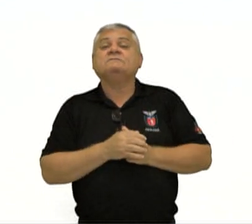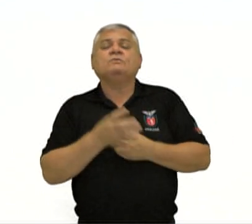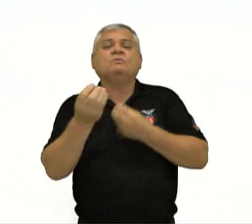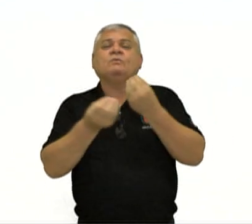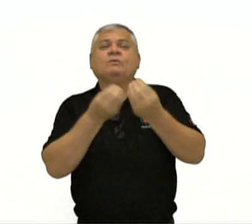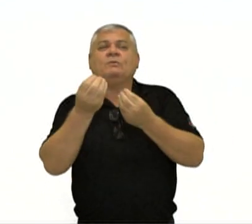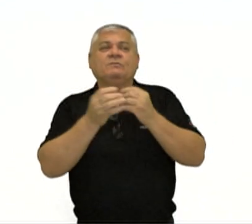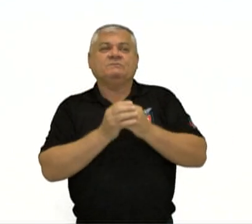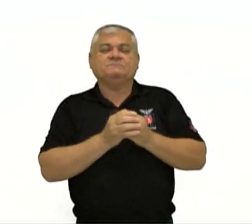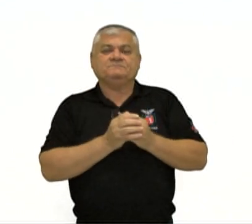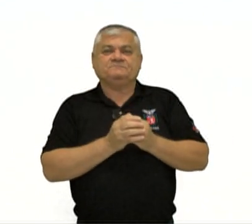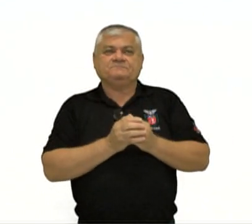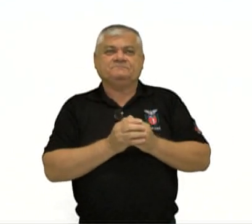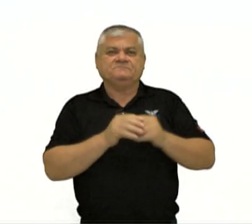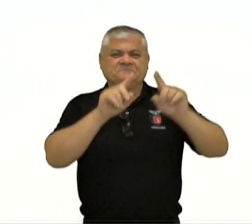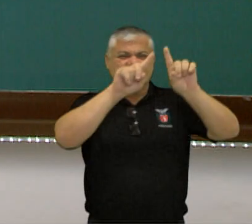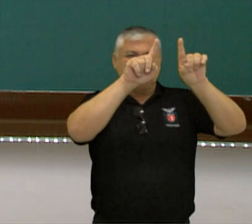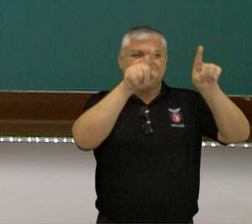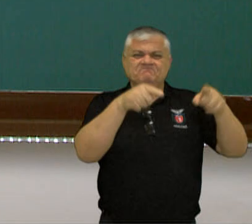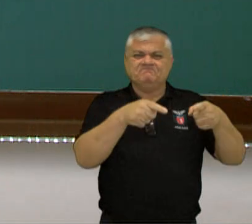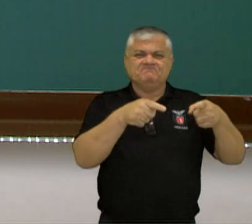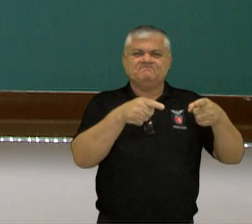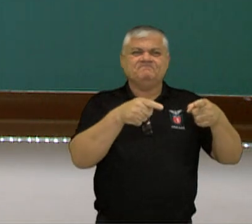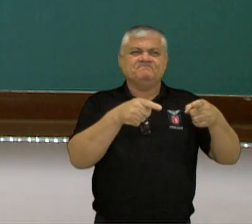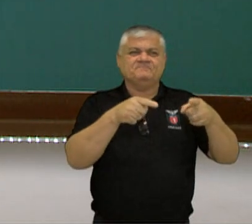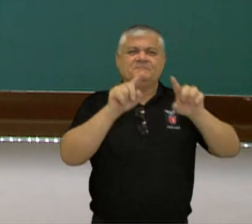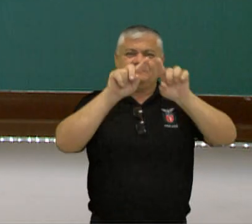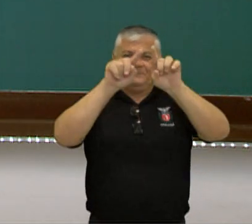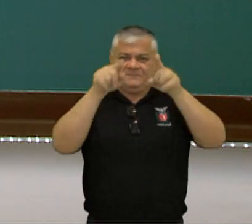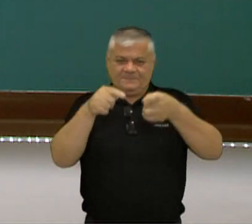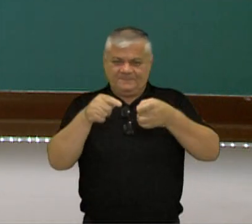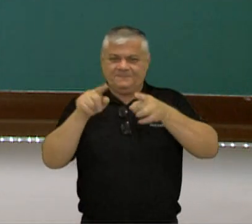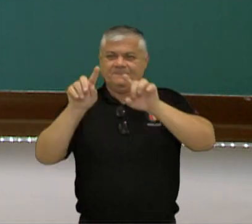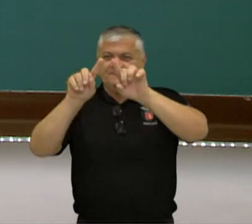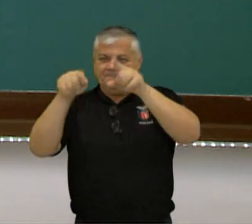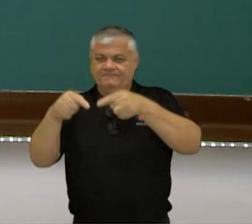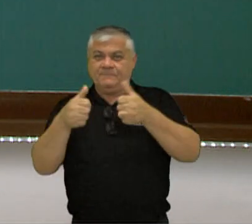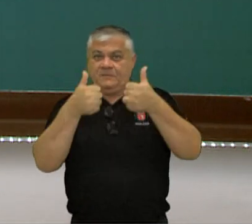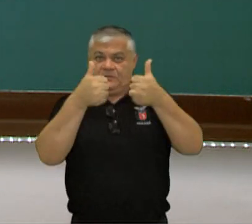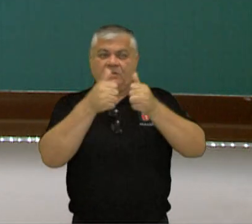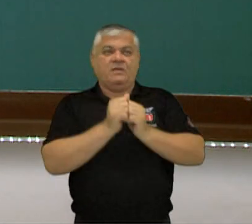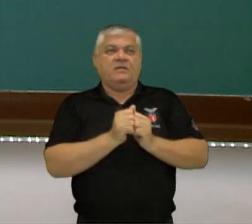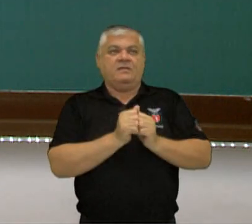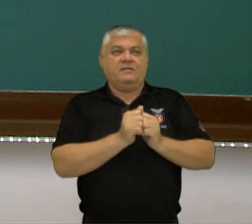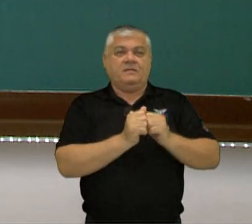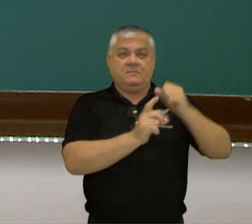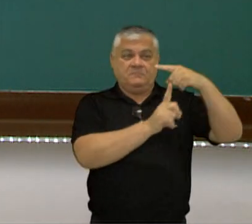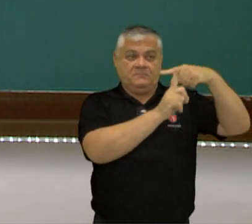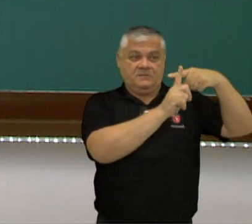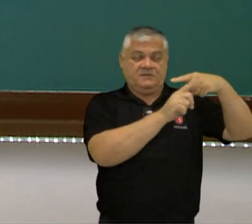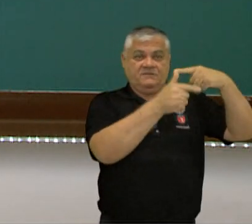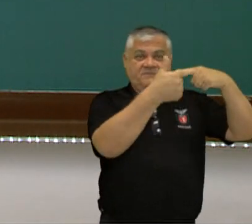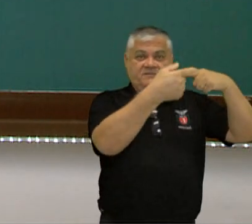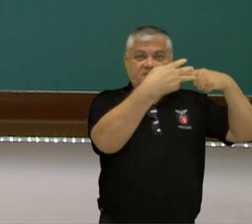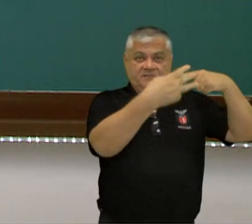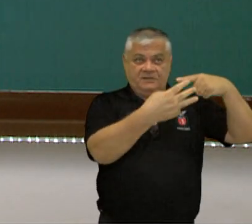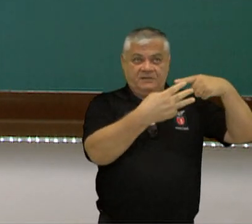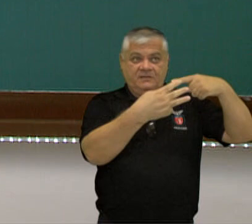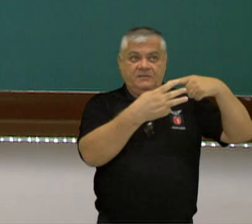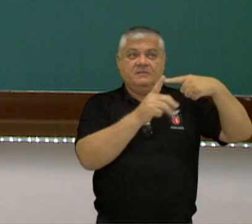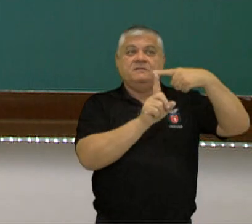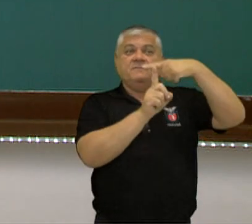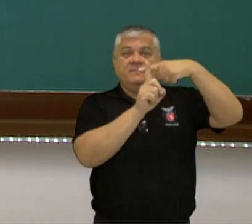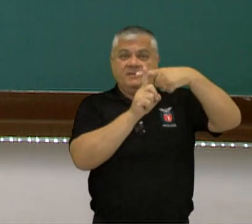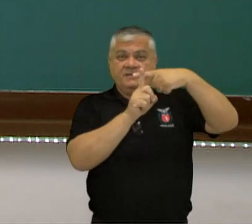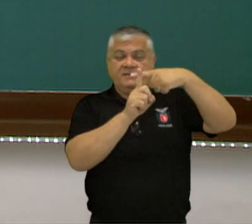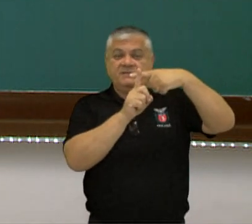resolver. Então, primeiramente, a gente representa tudo com os parênteses, né? Uma adição de situações. Eu estou somando um ganho